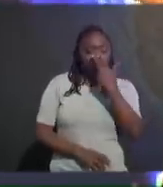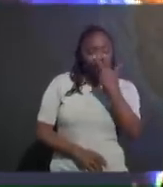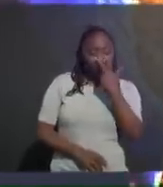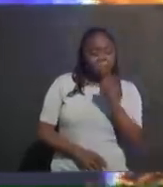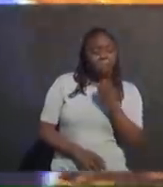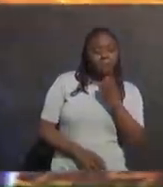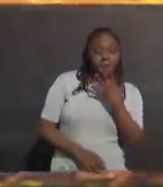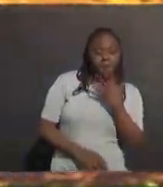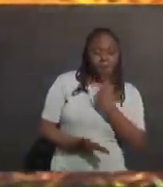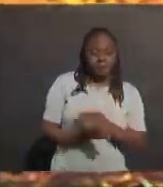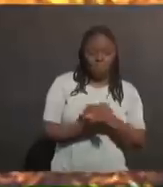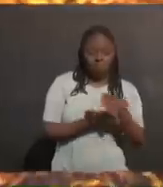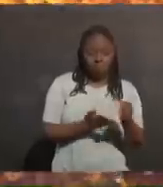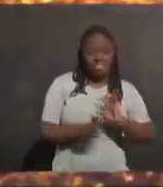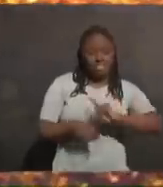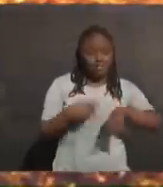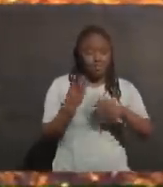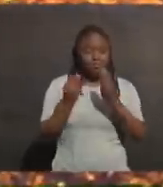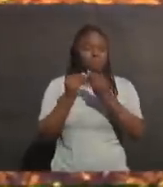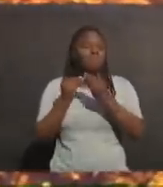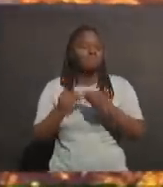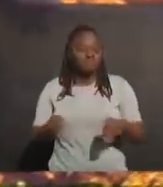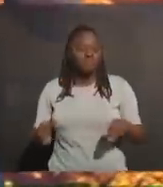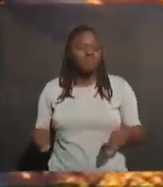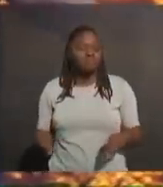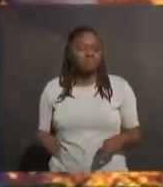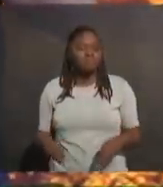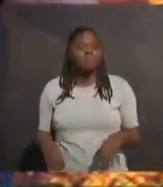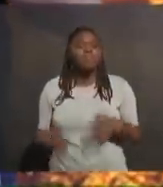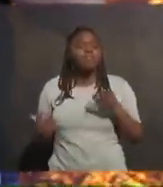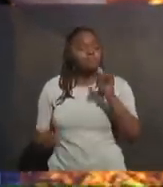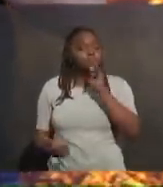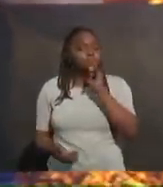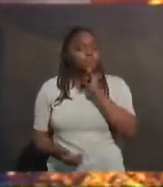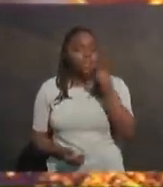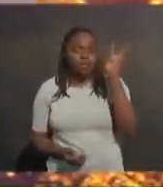benéficos no início, mas depois prejudicam. Então você fala assim,